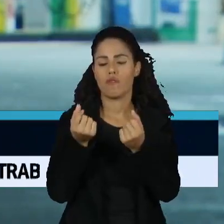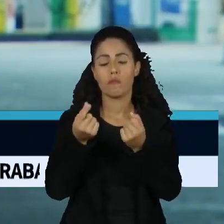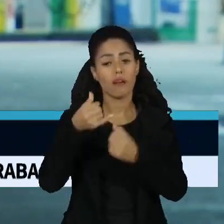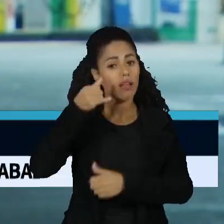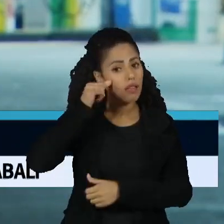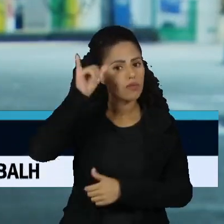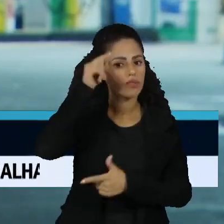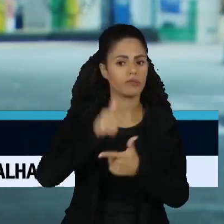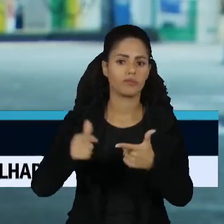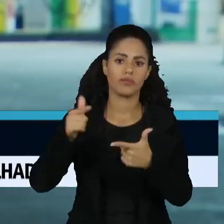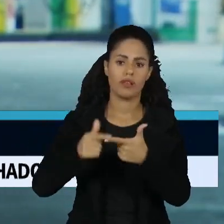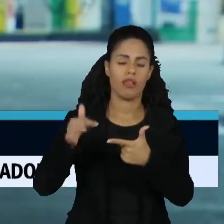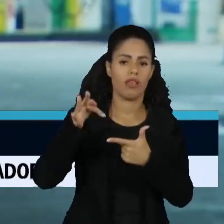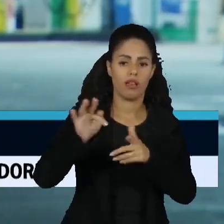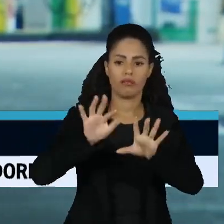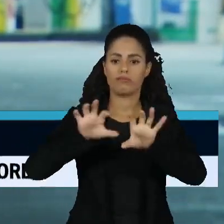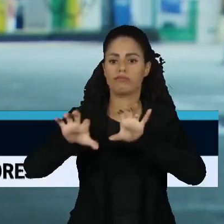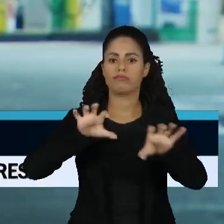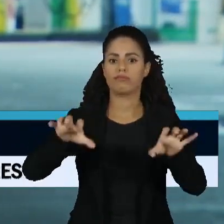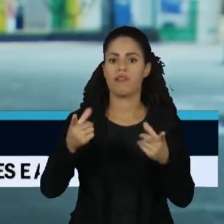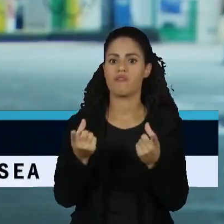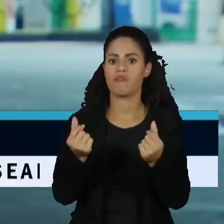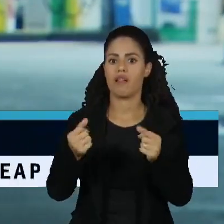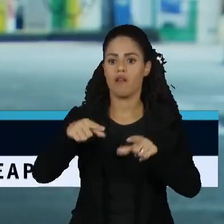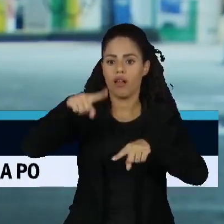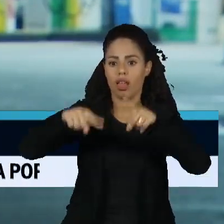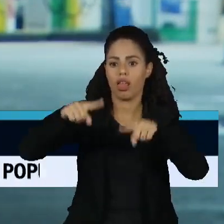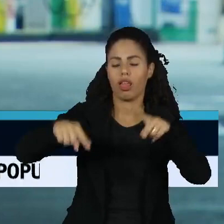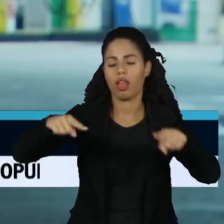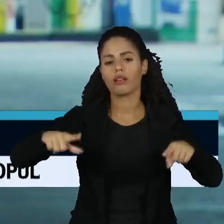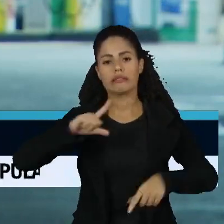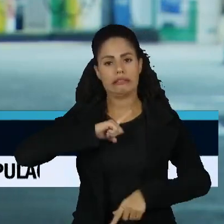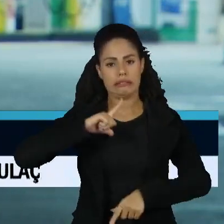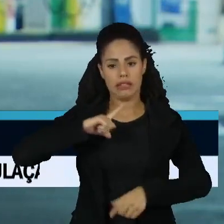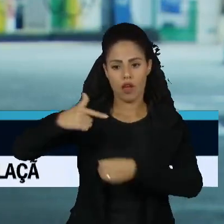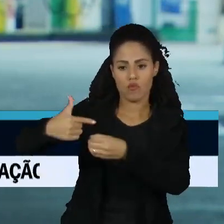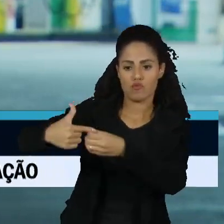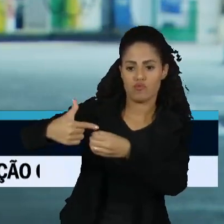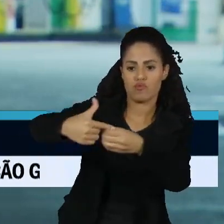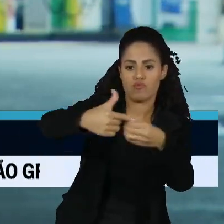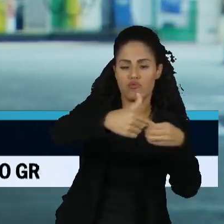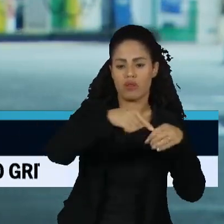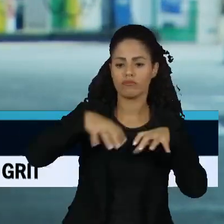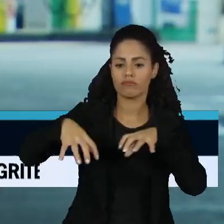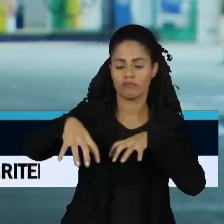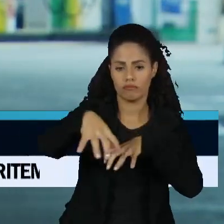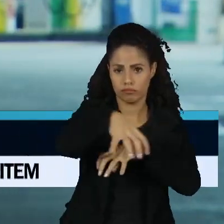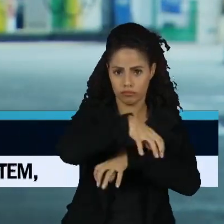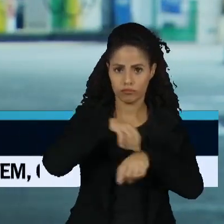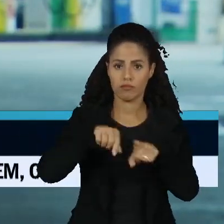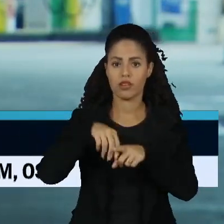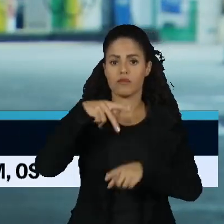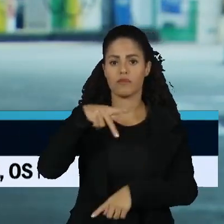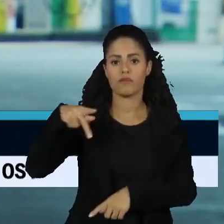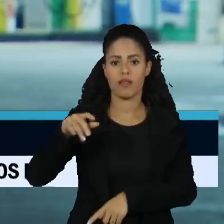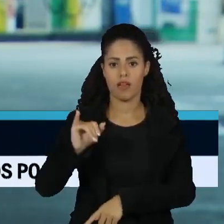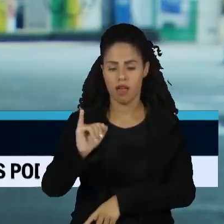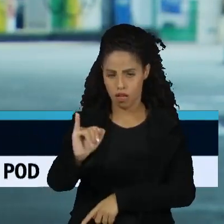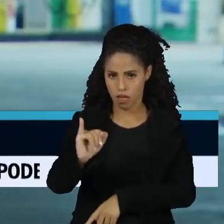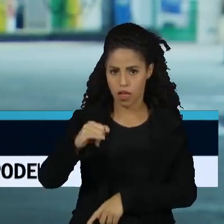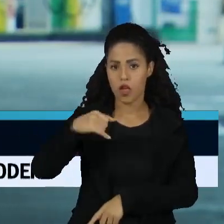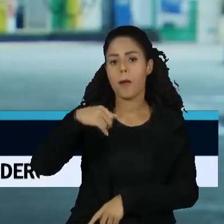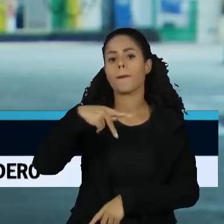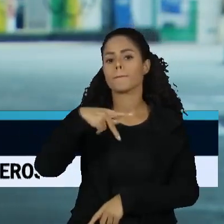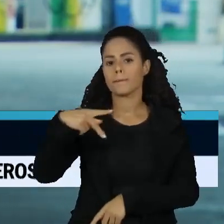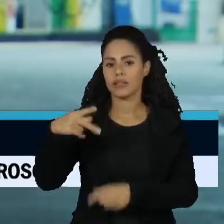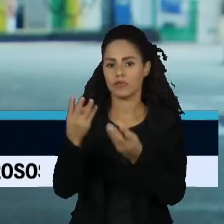as bombas reflitam as frequentes variações do valor do barril no mercado mundial. O chamado PPI, Preço de